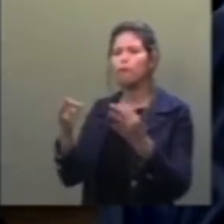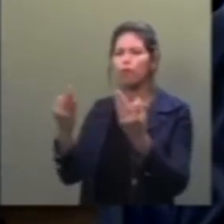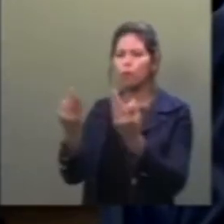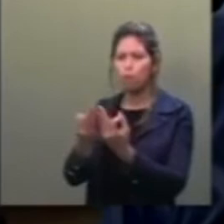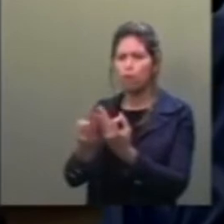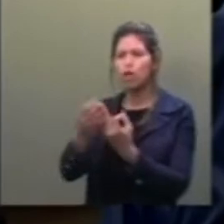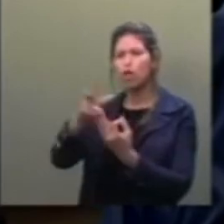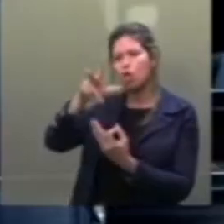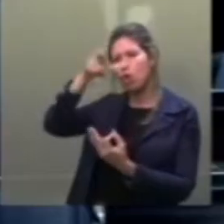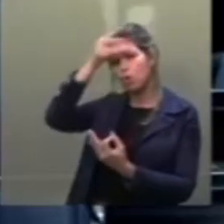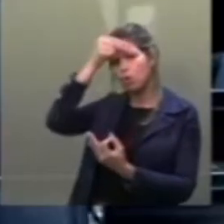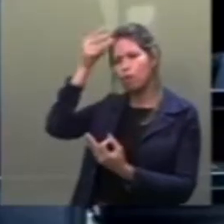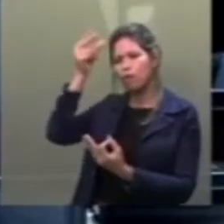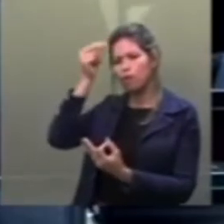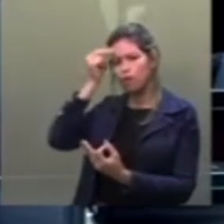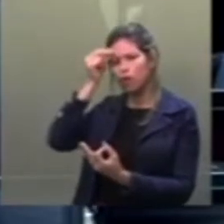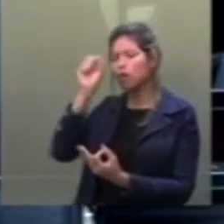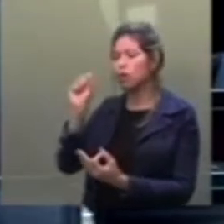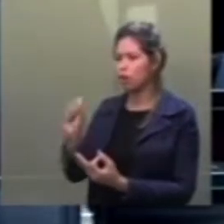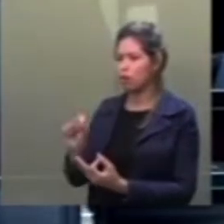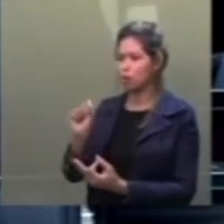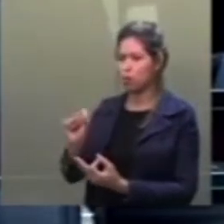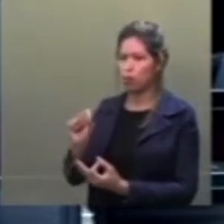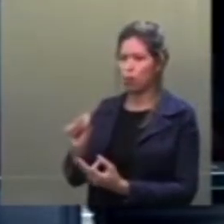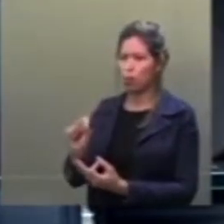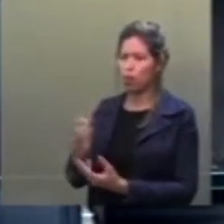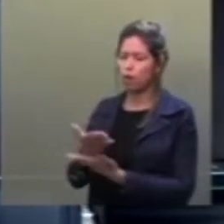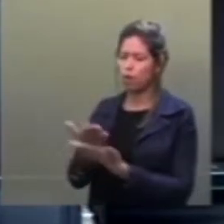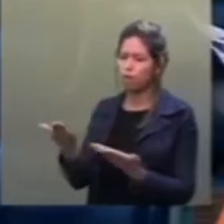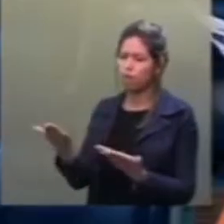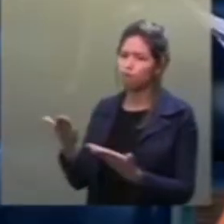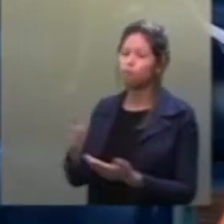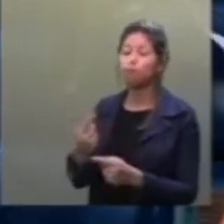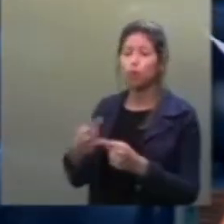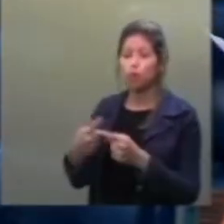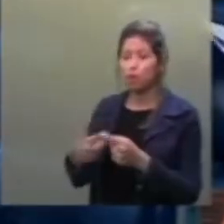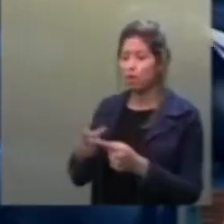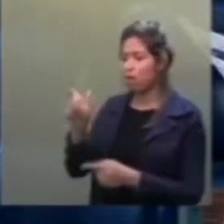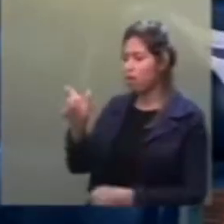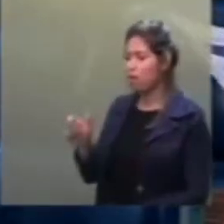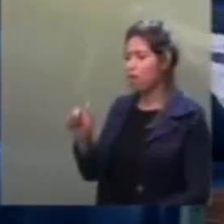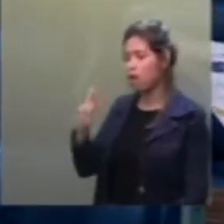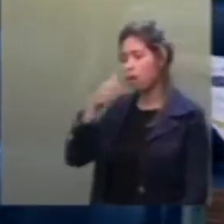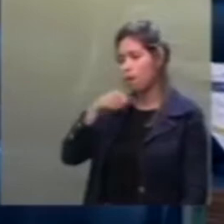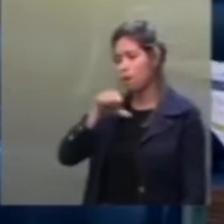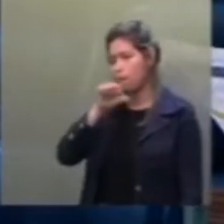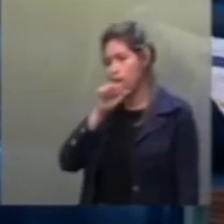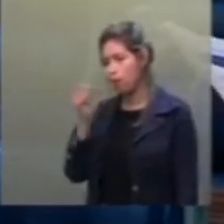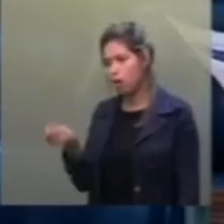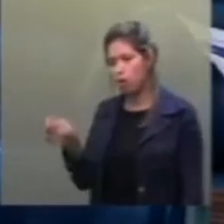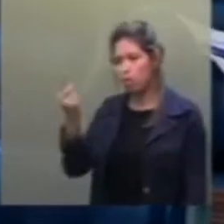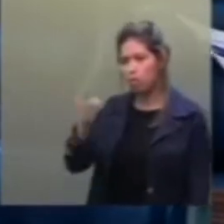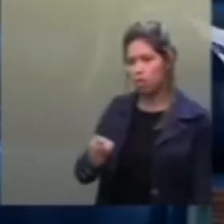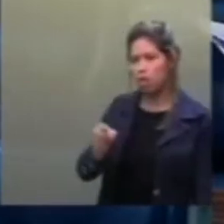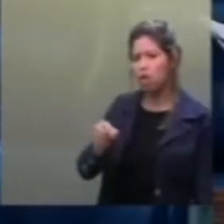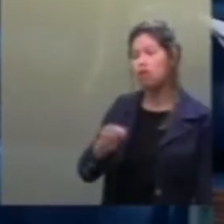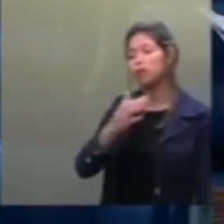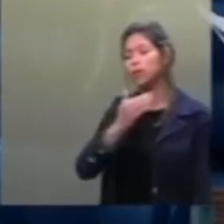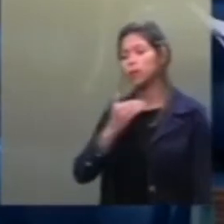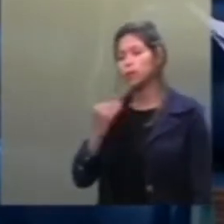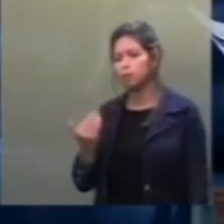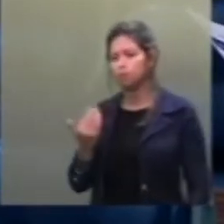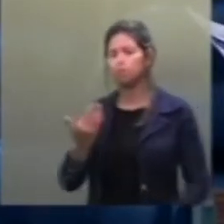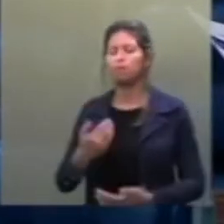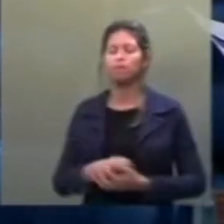pelo passamento da sua genitora de igual forma também apresentar que meus sentimentos